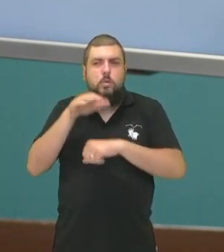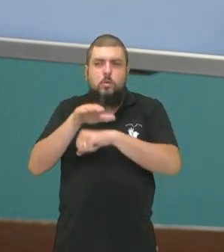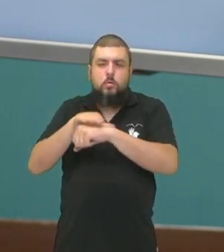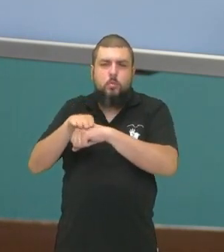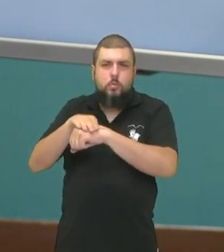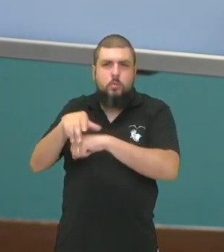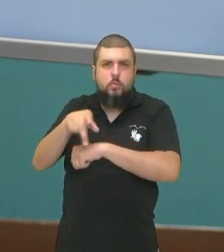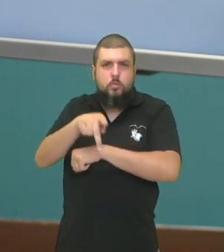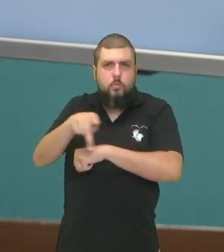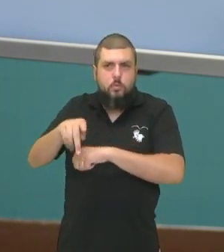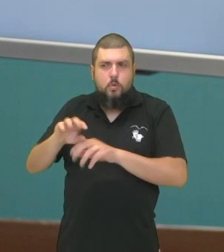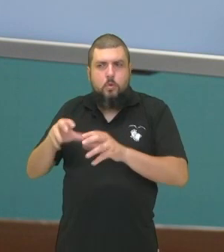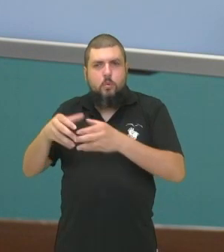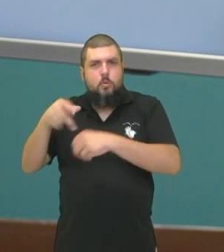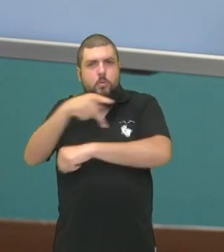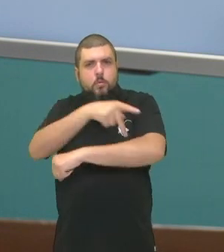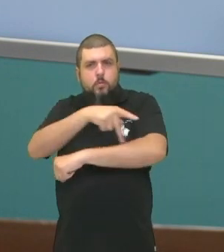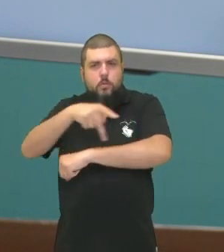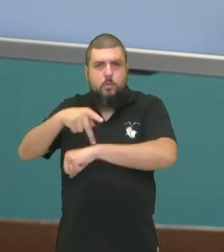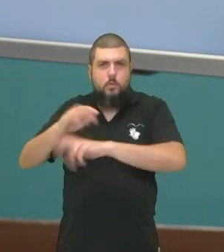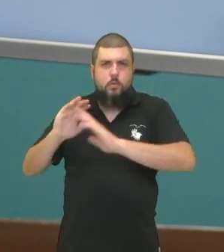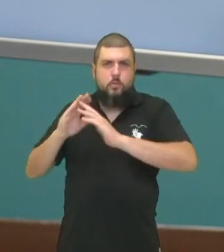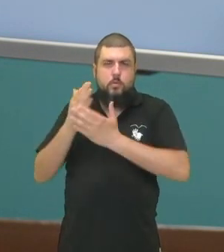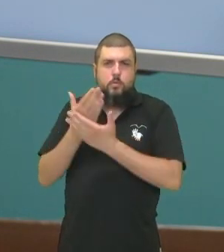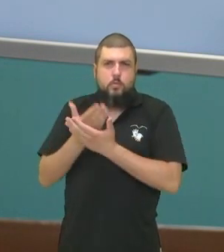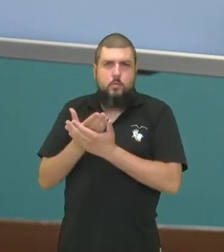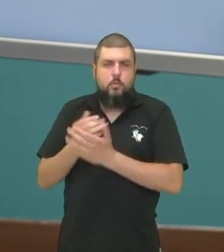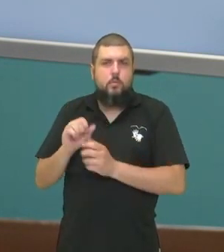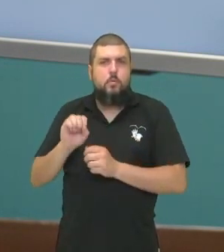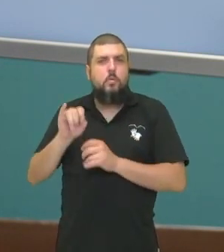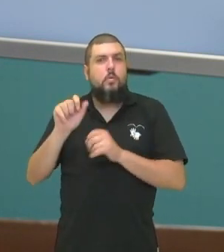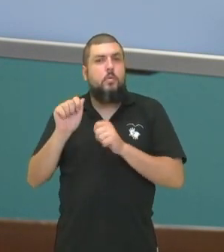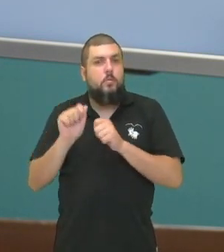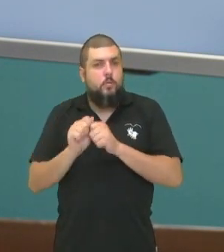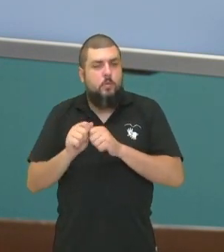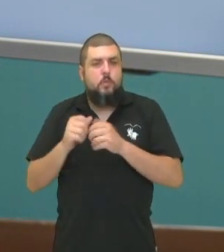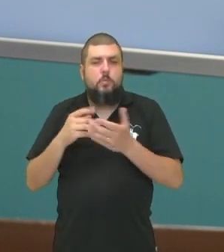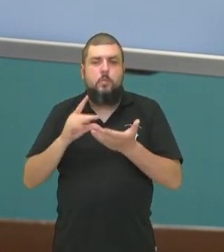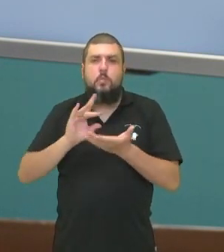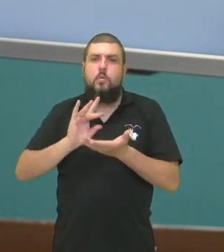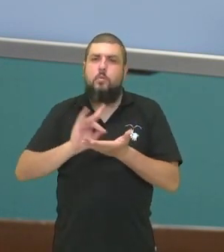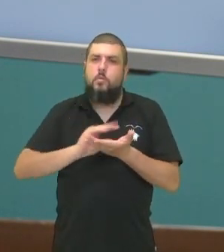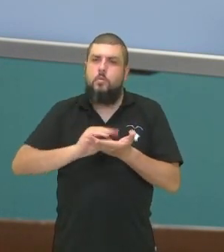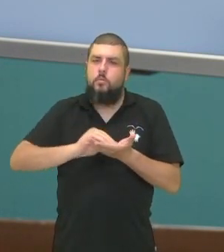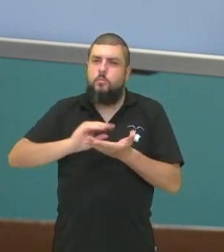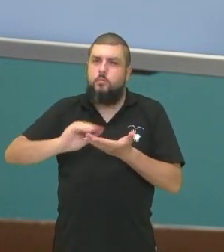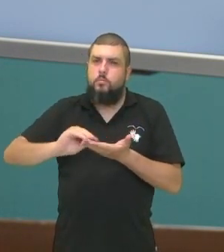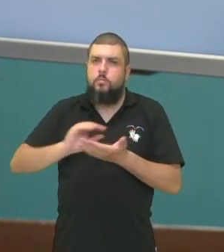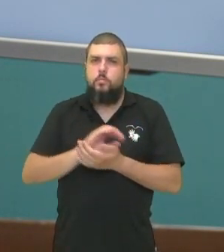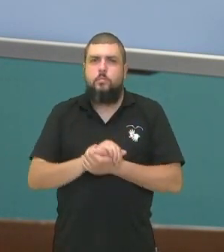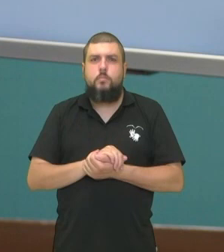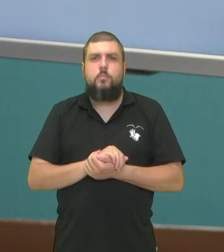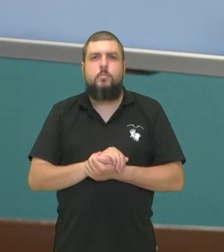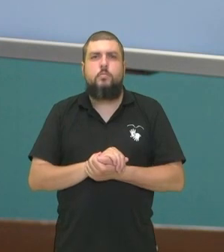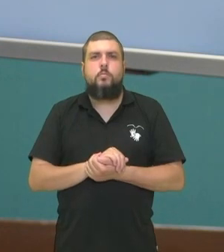converse com a equipe pedagógica da escola, se você quiser, para você colar esses cartazes de campanha.